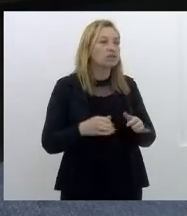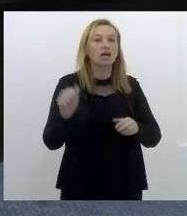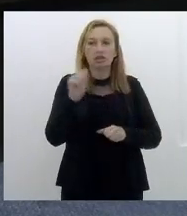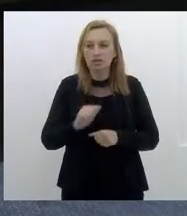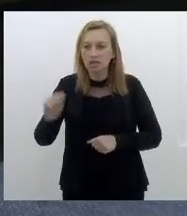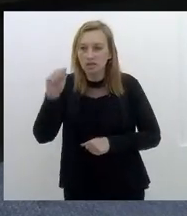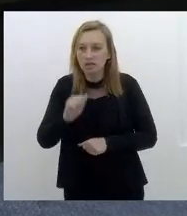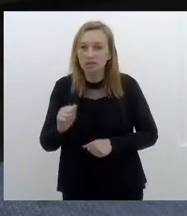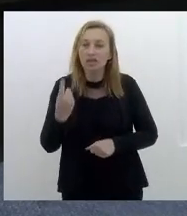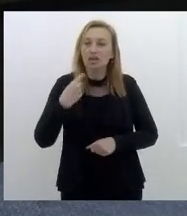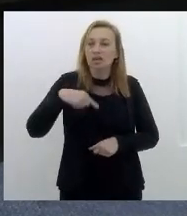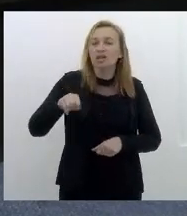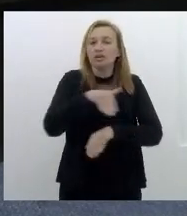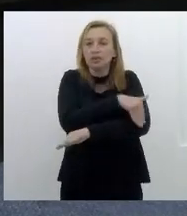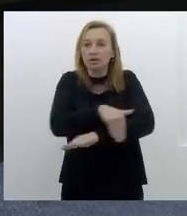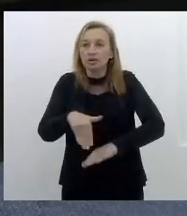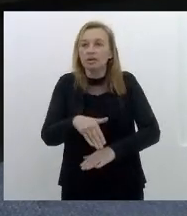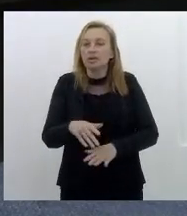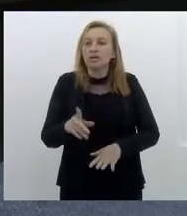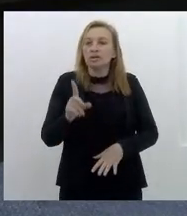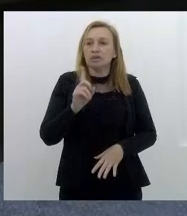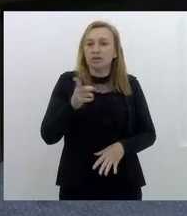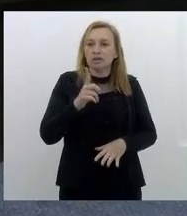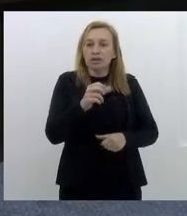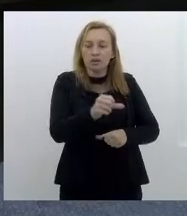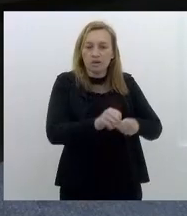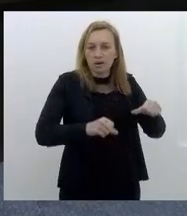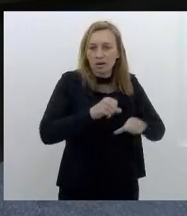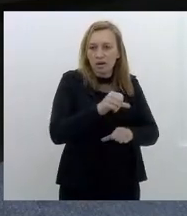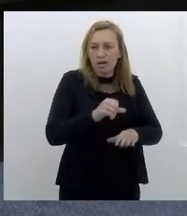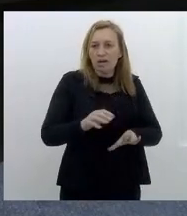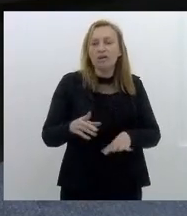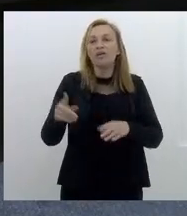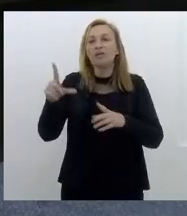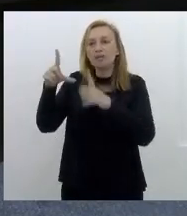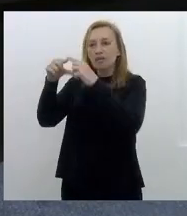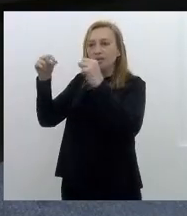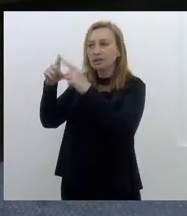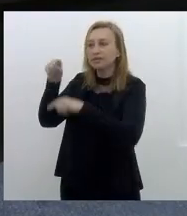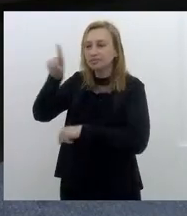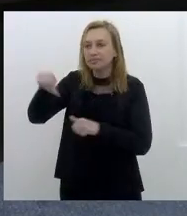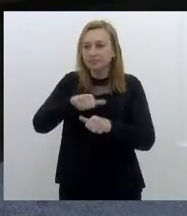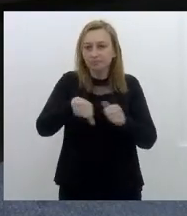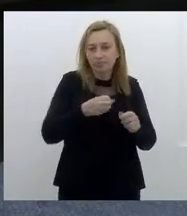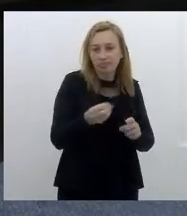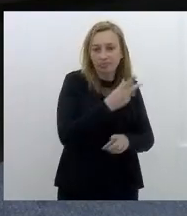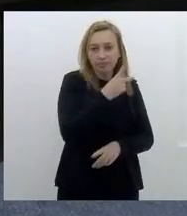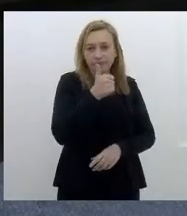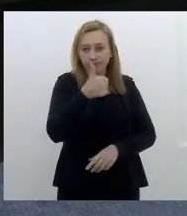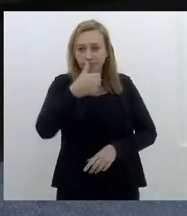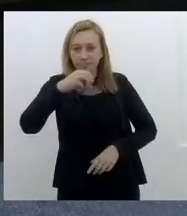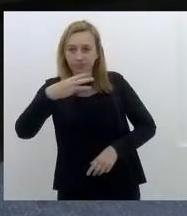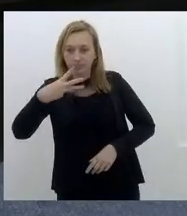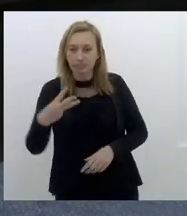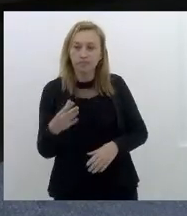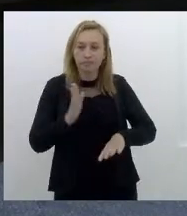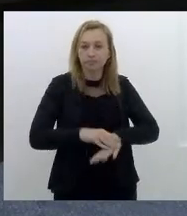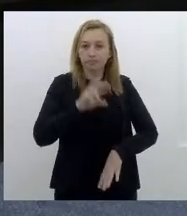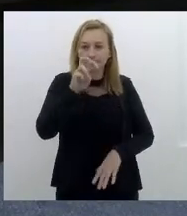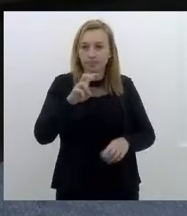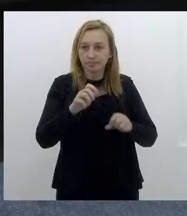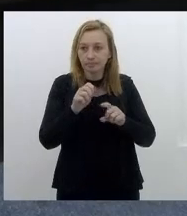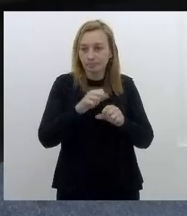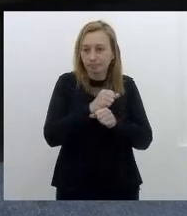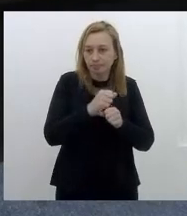pelas associações levado para as ruas e que não seja feita a toque de caixa em Brasília eu tava na reforma 103 e ela levou mais de 5